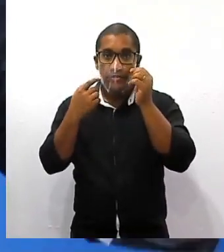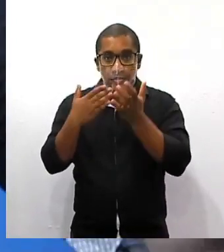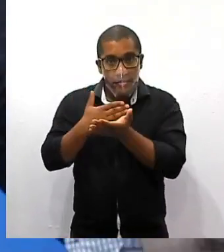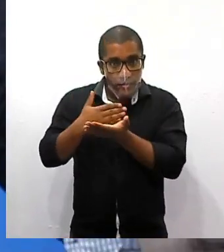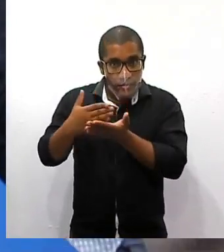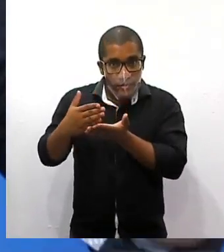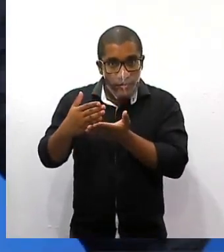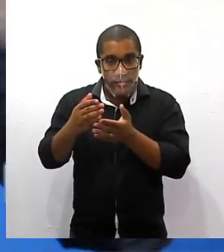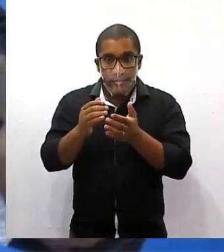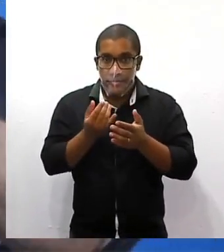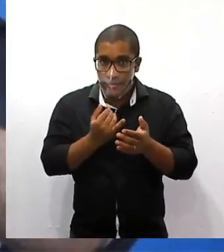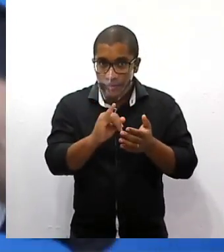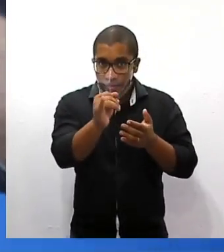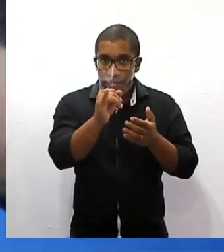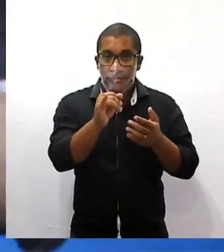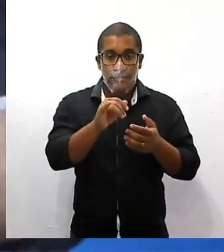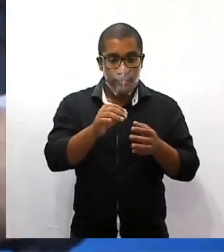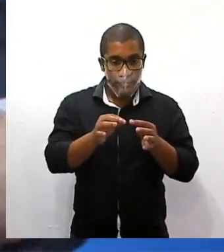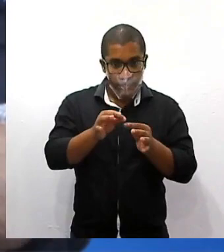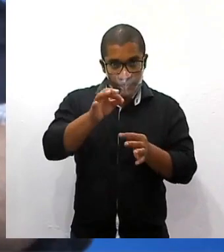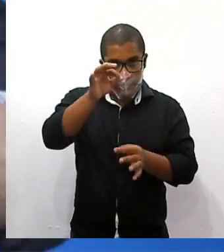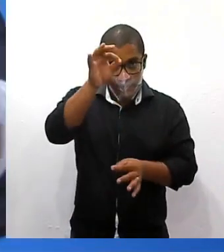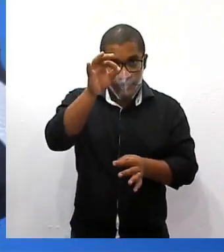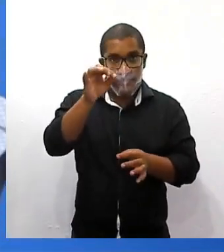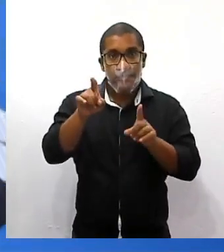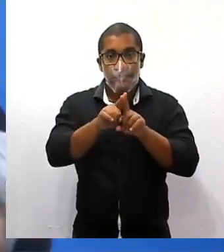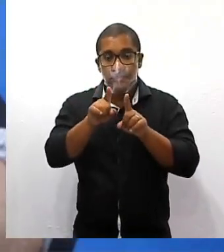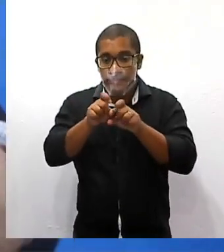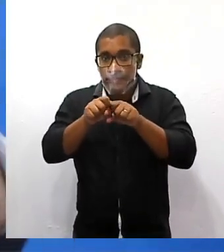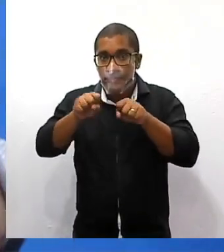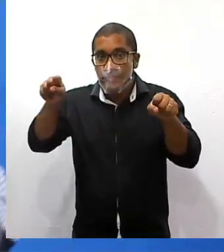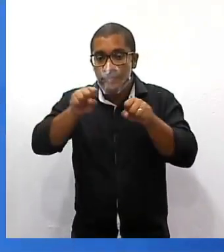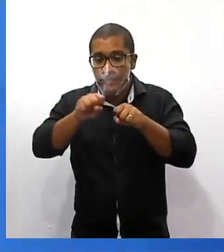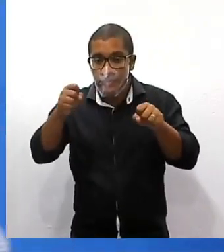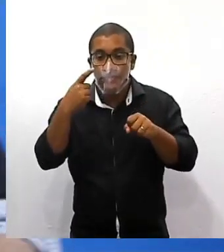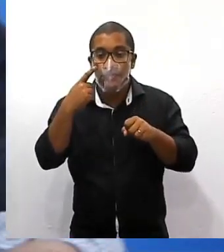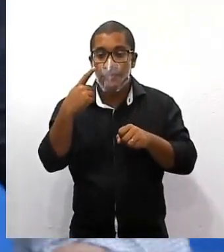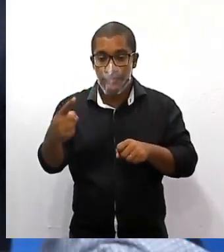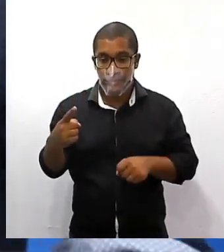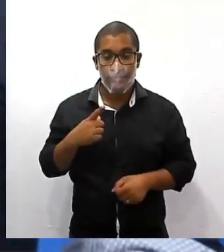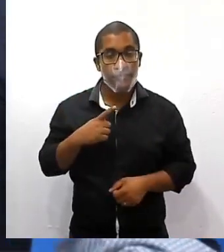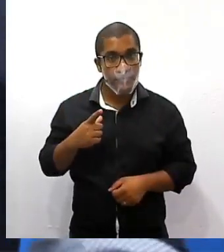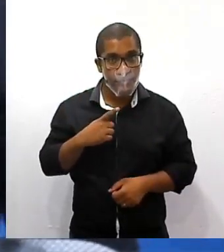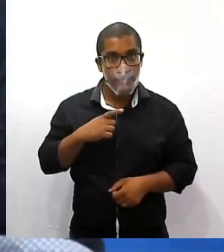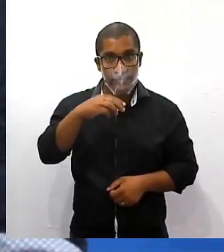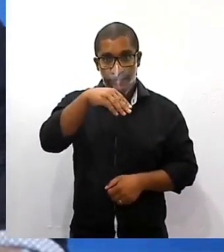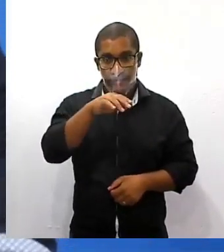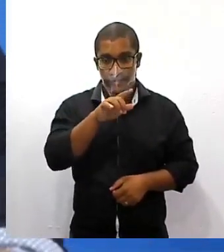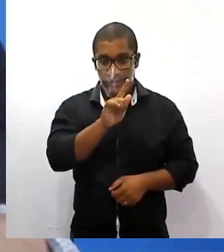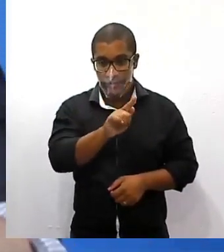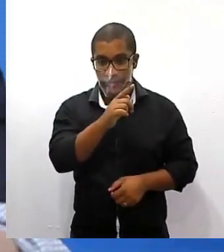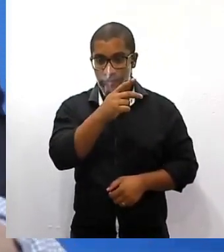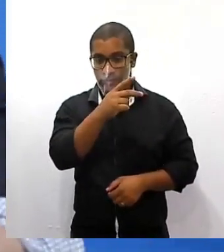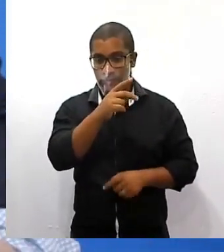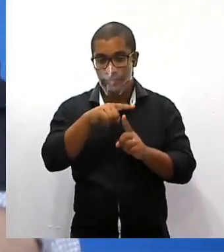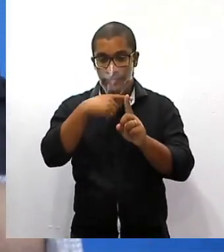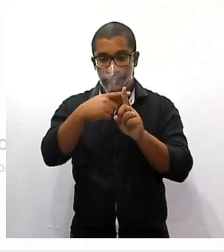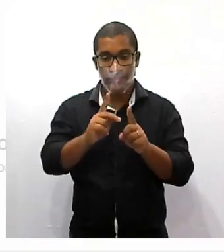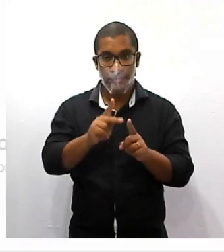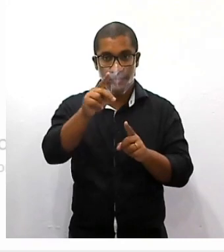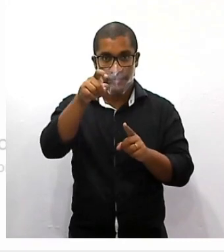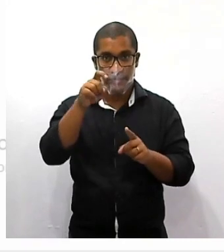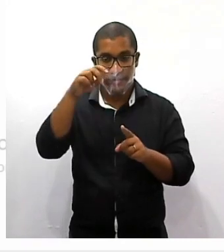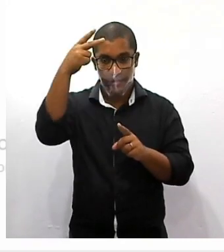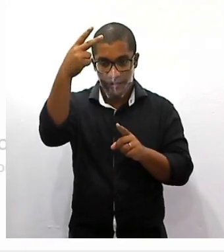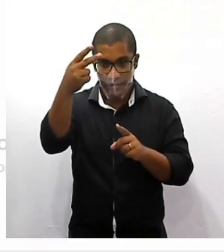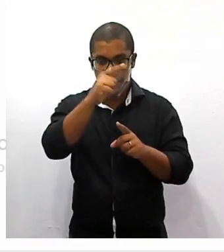energia gravitacional, mgh, tinha a energia elástica, kx², veja que ela apareceu somando igual à energia gravitacional do